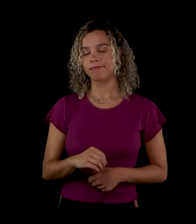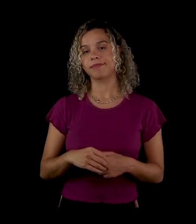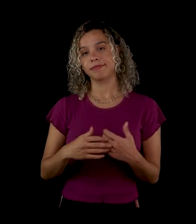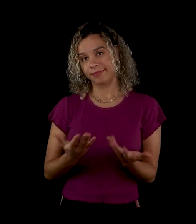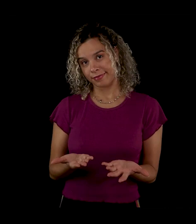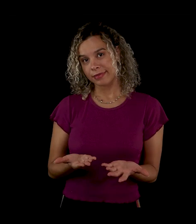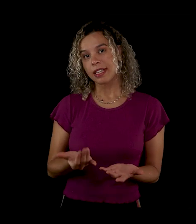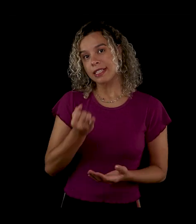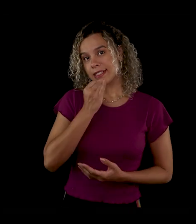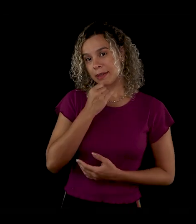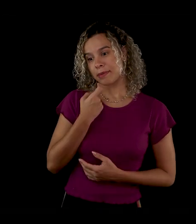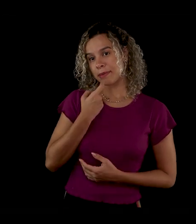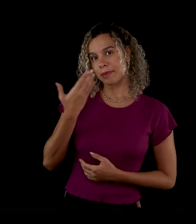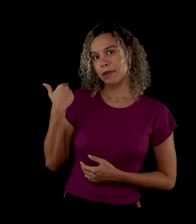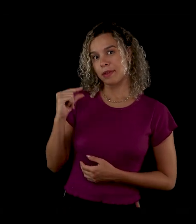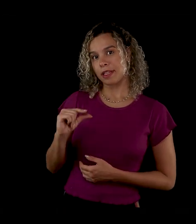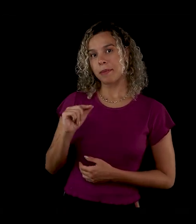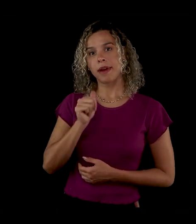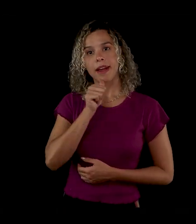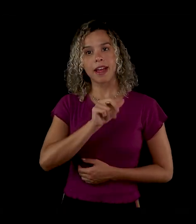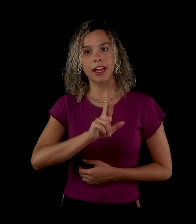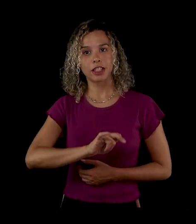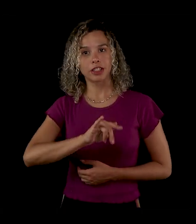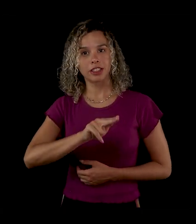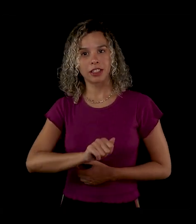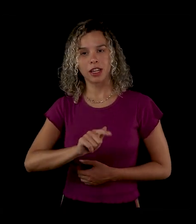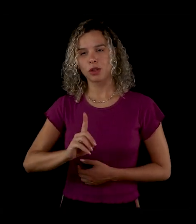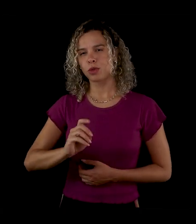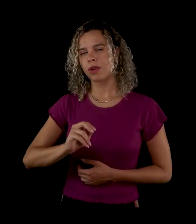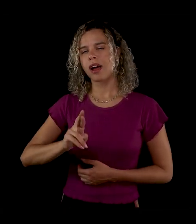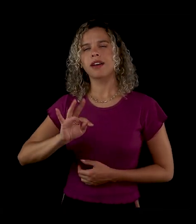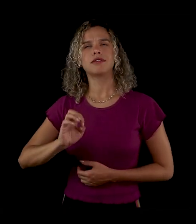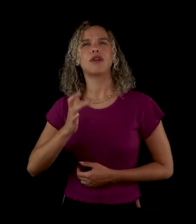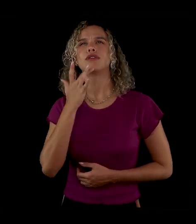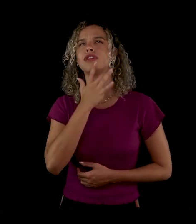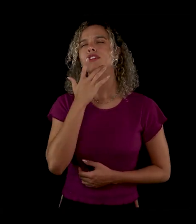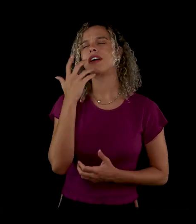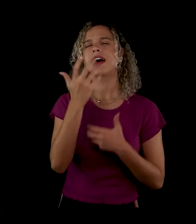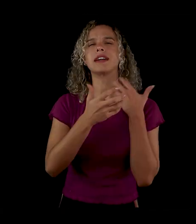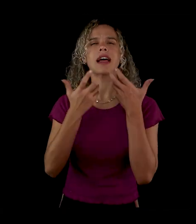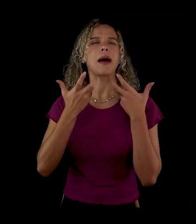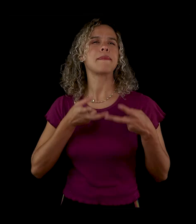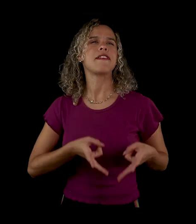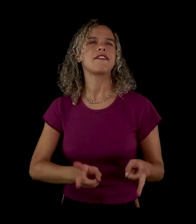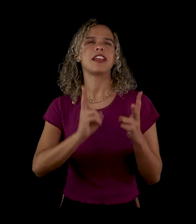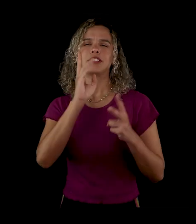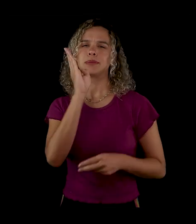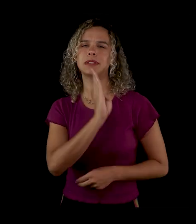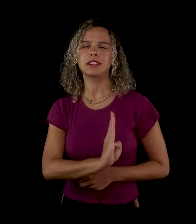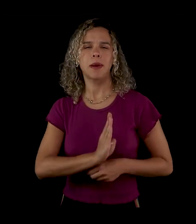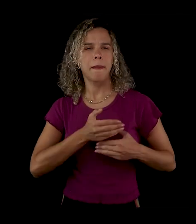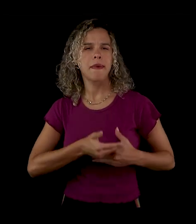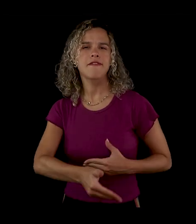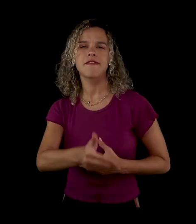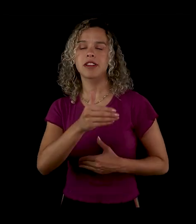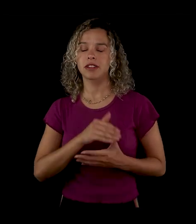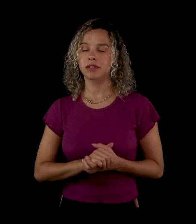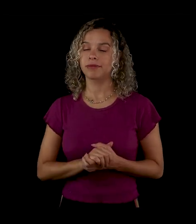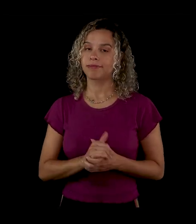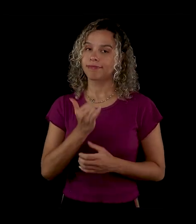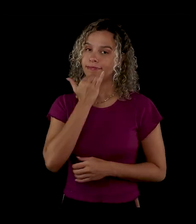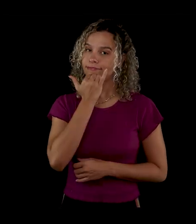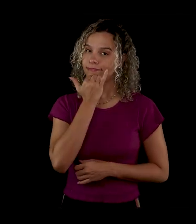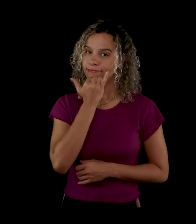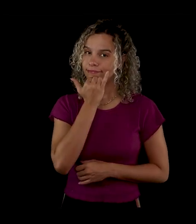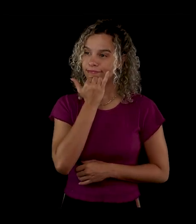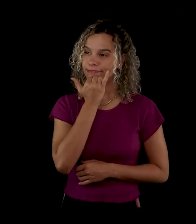recentemente, a Regina Duarte lembrou como era gostoso cantar para Frente Brasil, o que